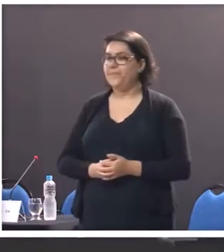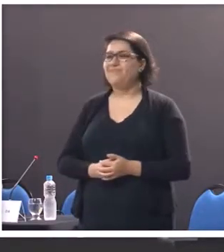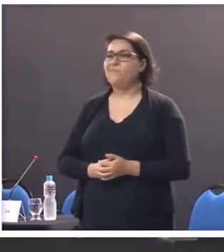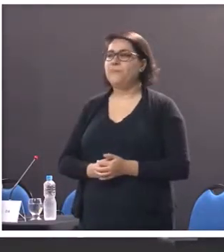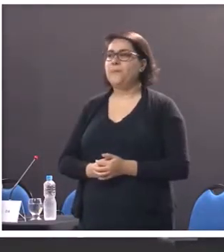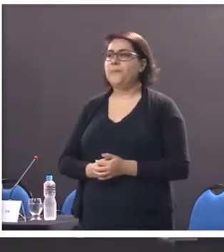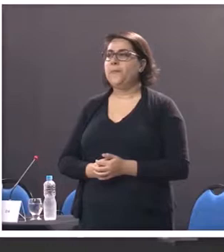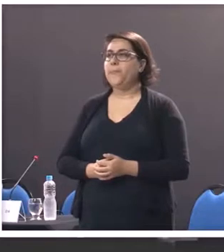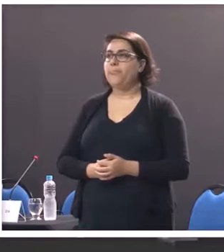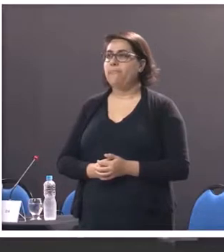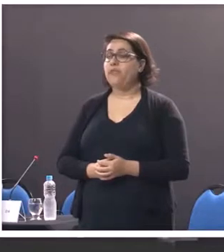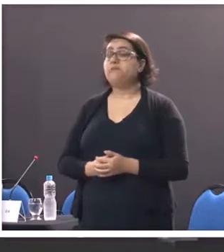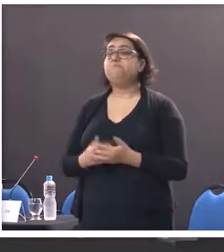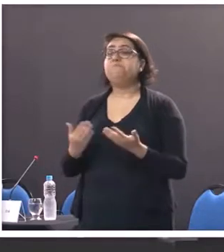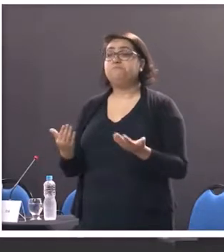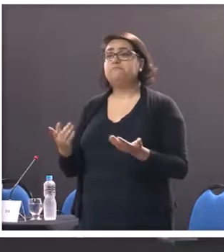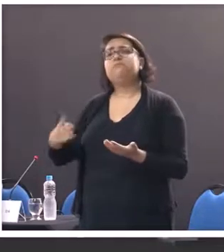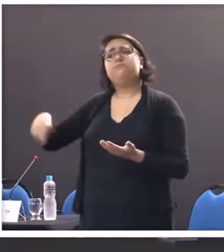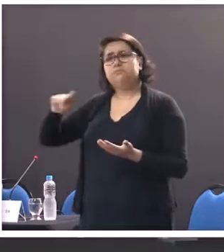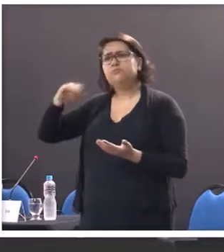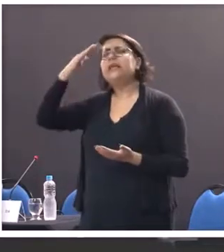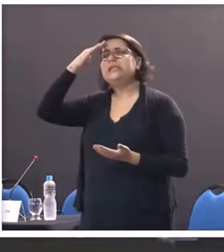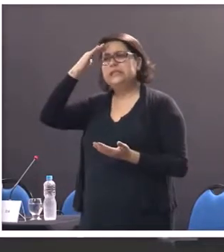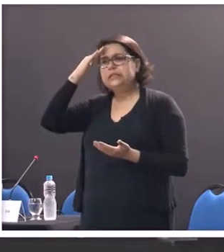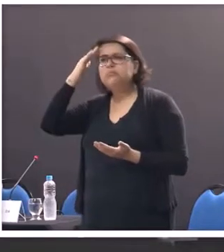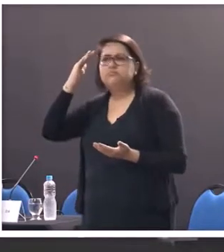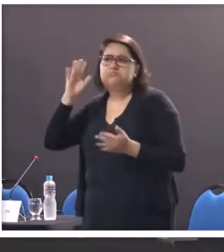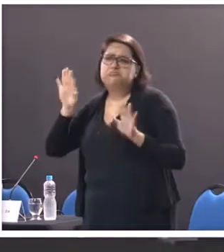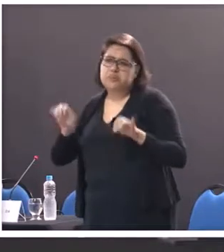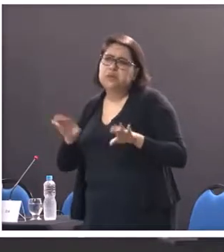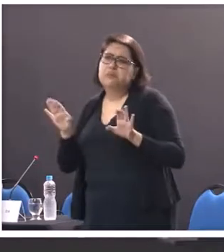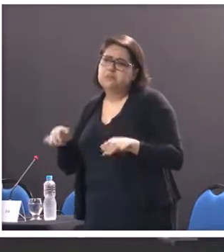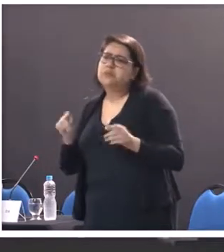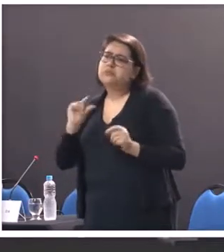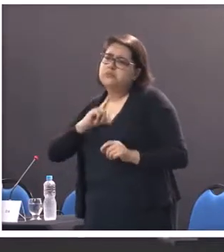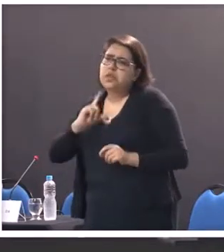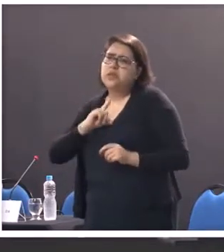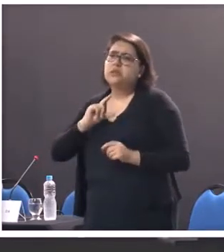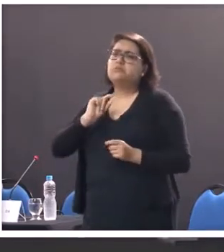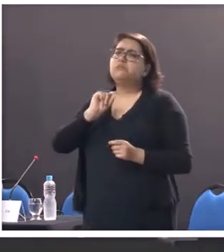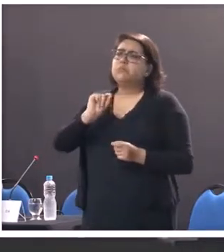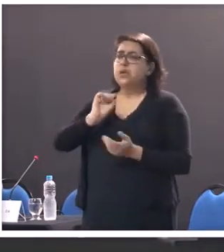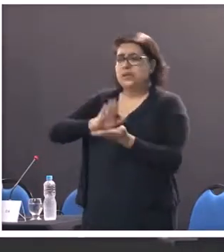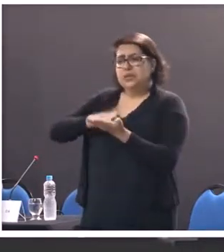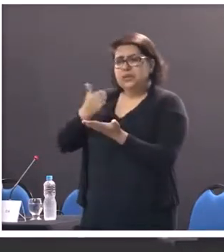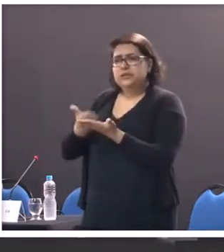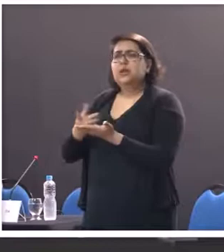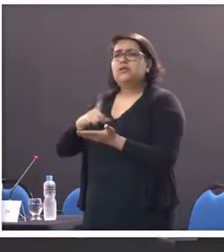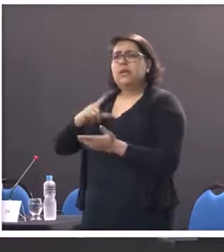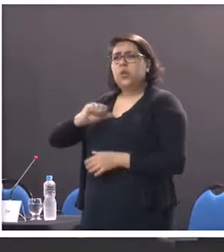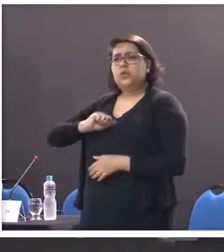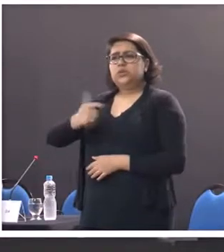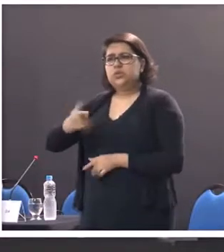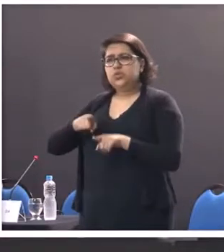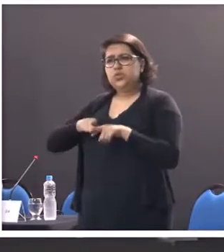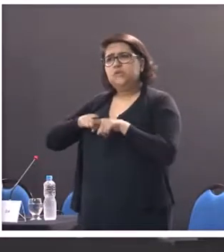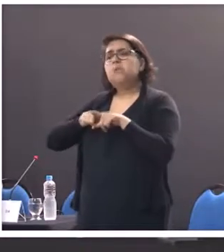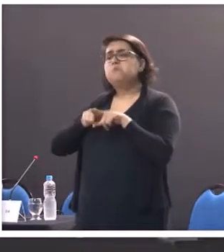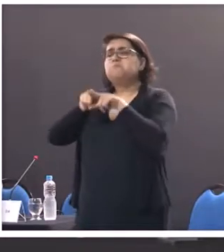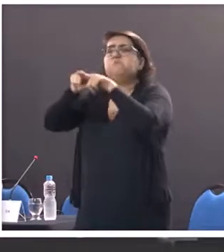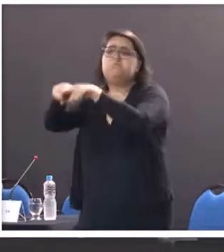Tá, mas nós entendemos tudo isso, que a interpretação ali acontece consecutivamente ou